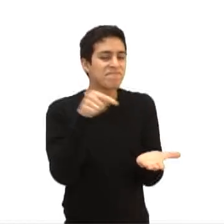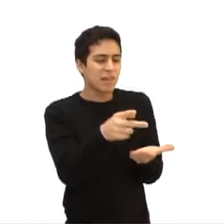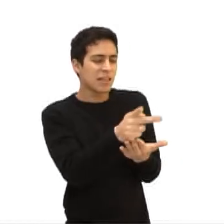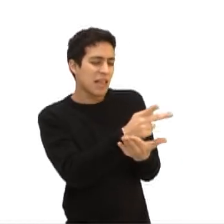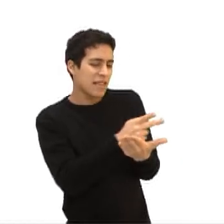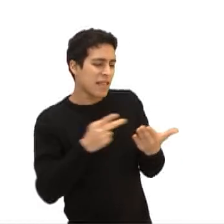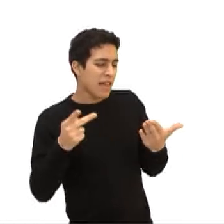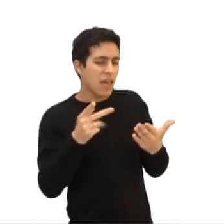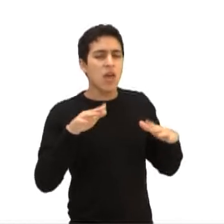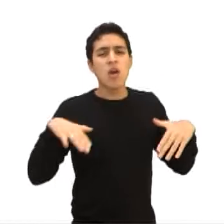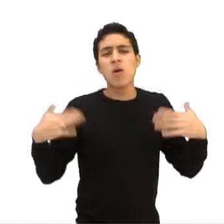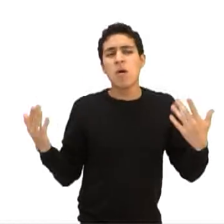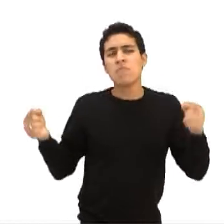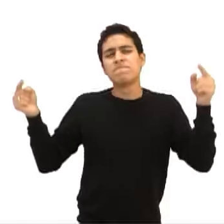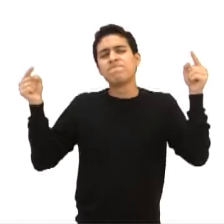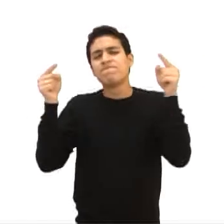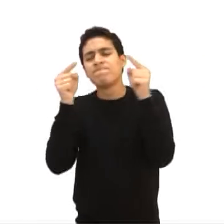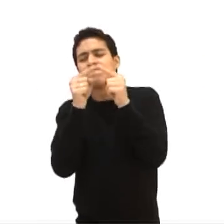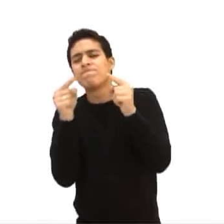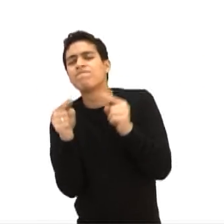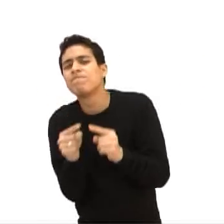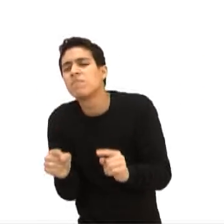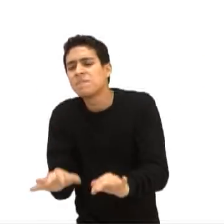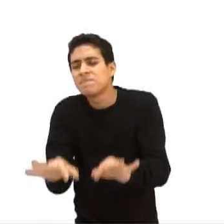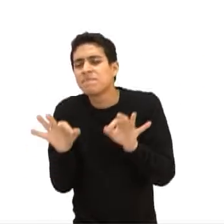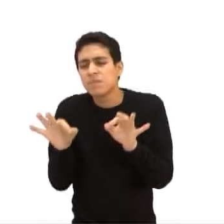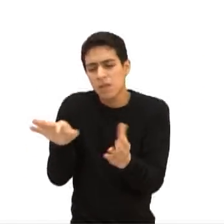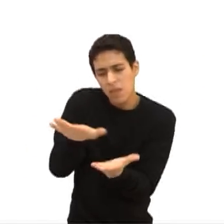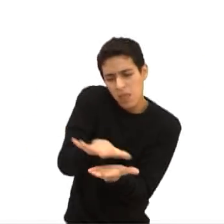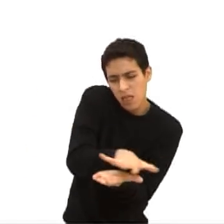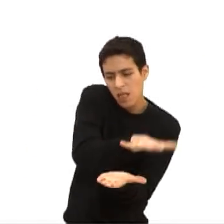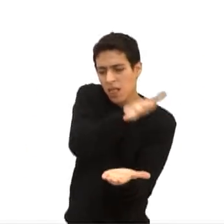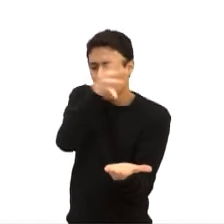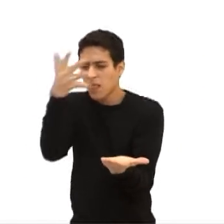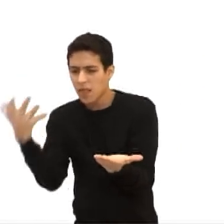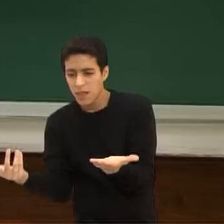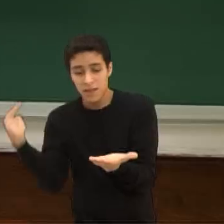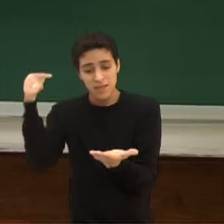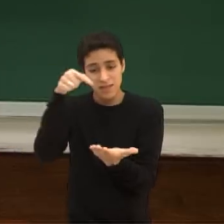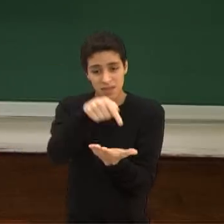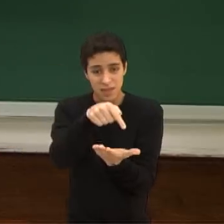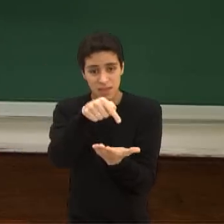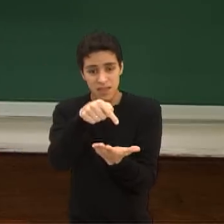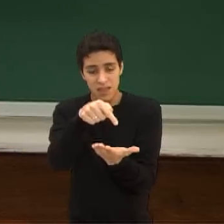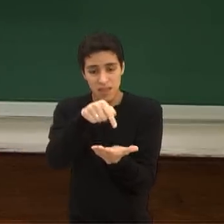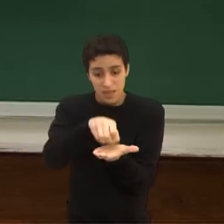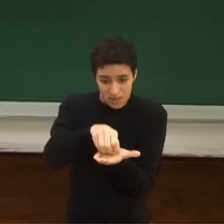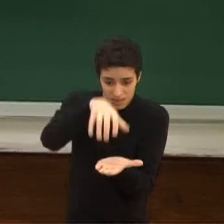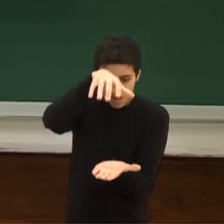a alternativa que representa a planificação deste sólido?